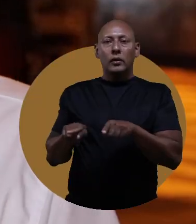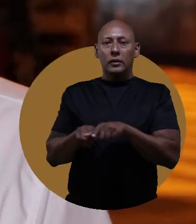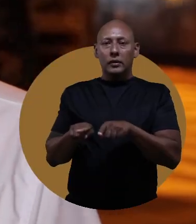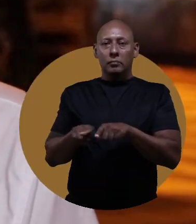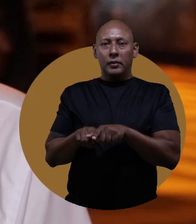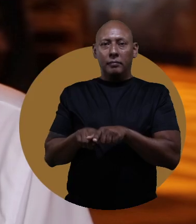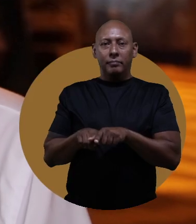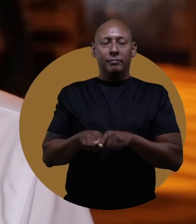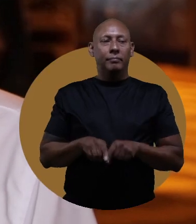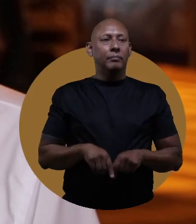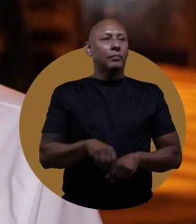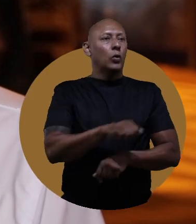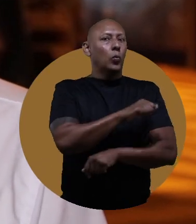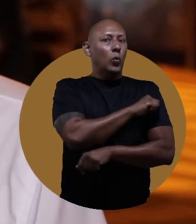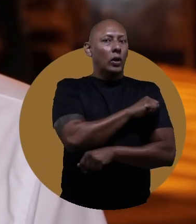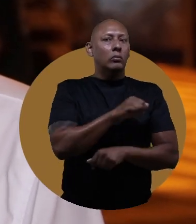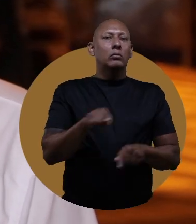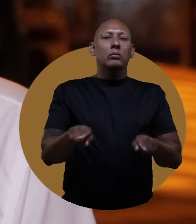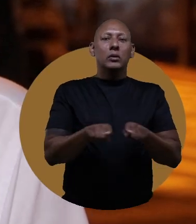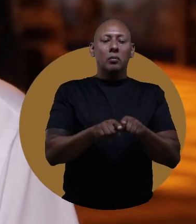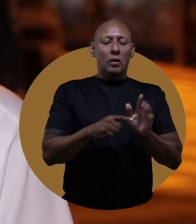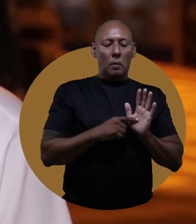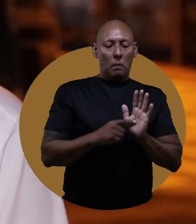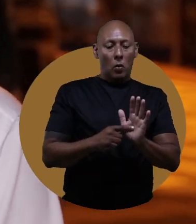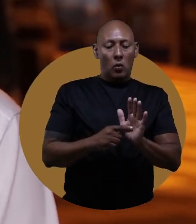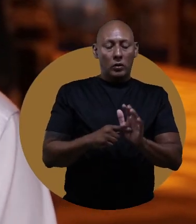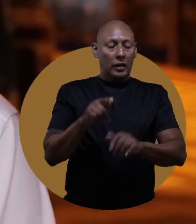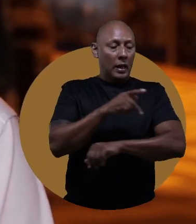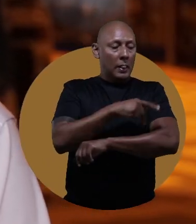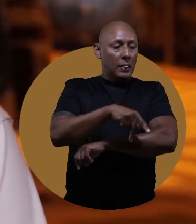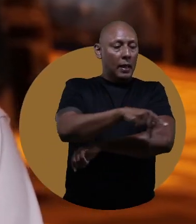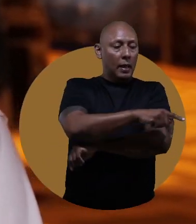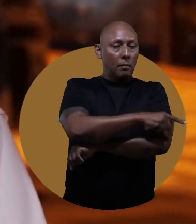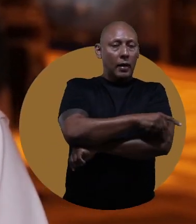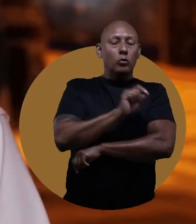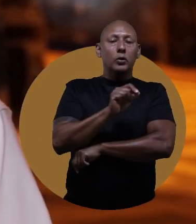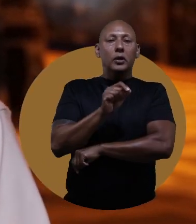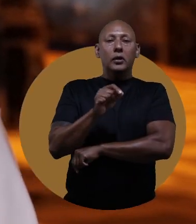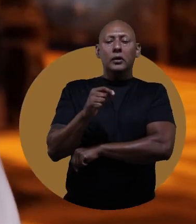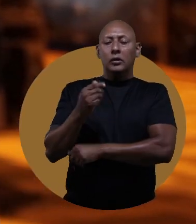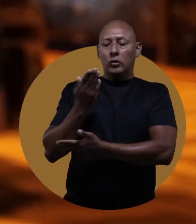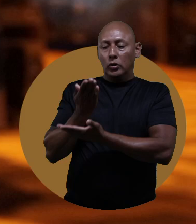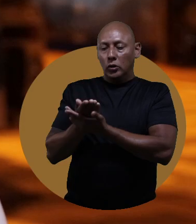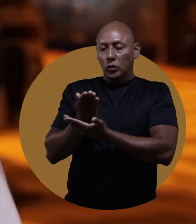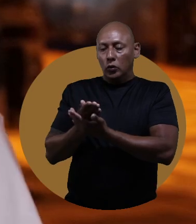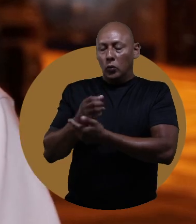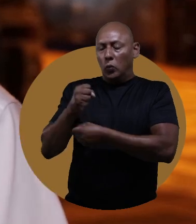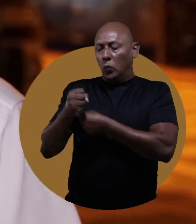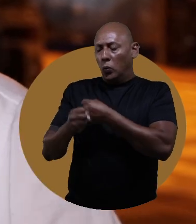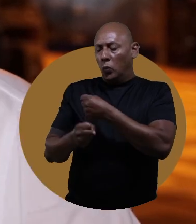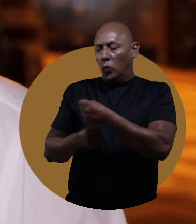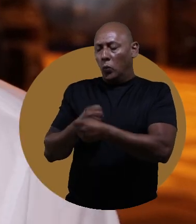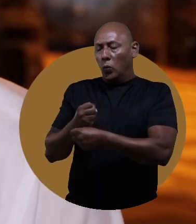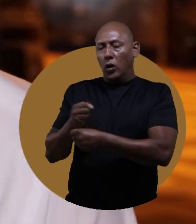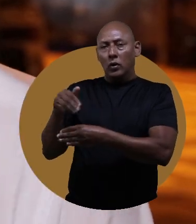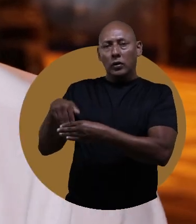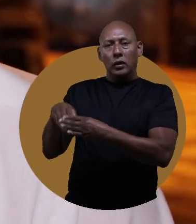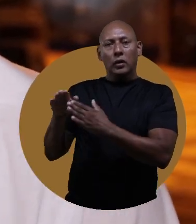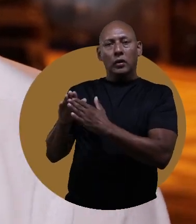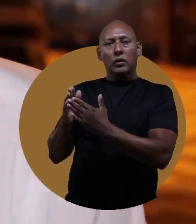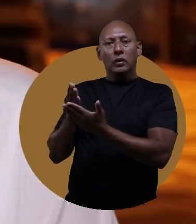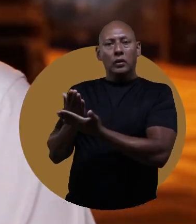Os alunos aqui da região apresentar na praça é mostrar um pouco do trabalho que eles desenvolvem na escola durante o ano, no aprendizado que eles